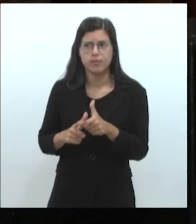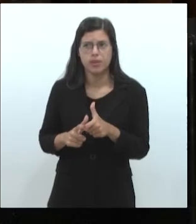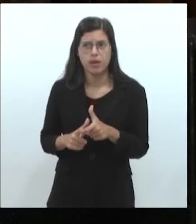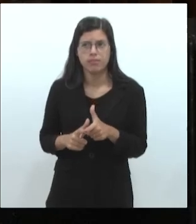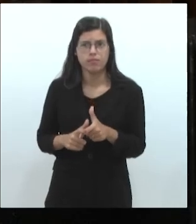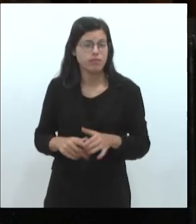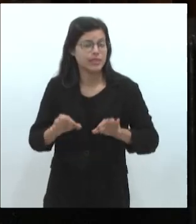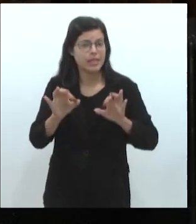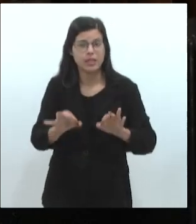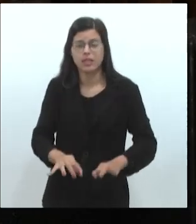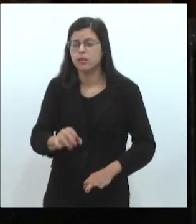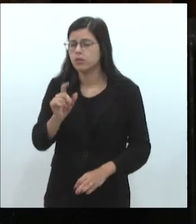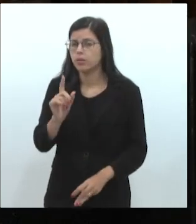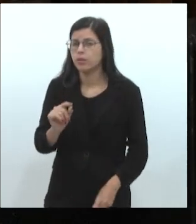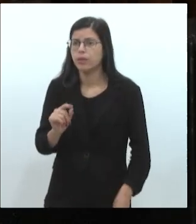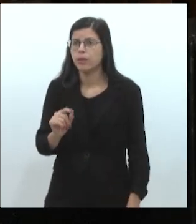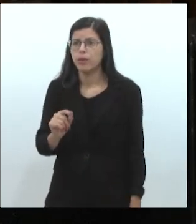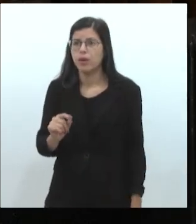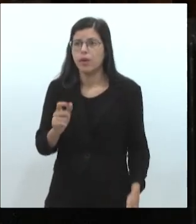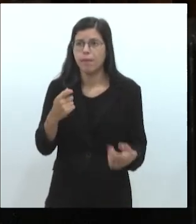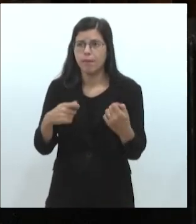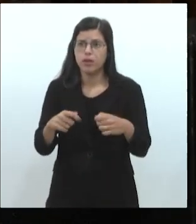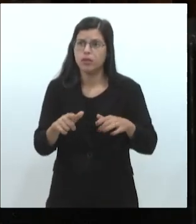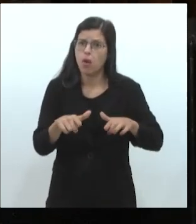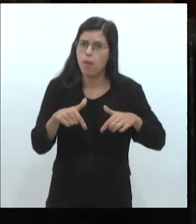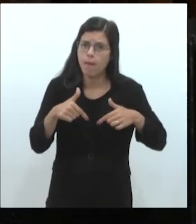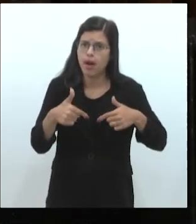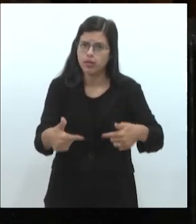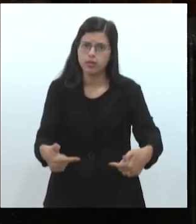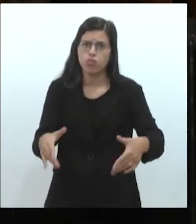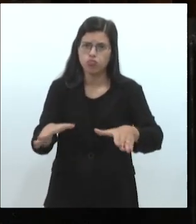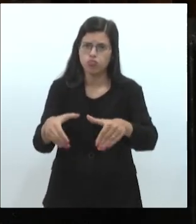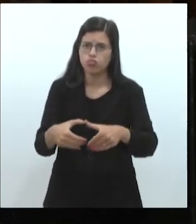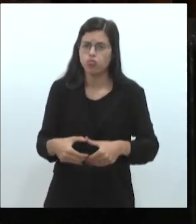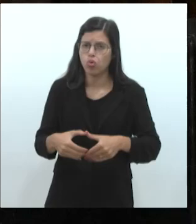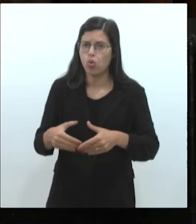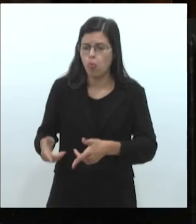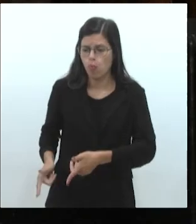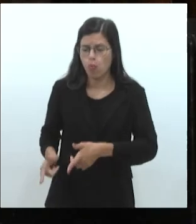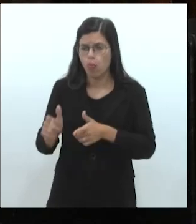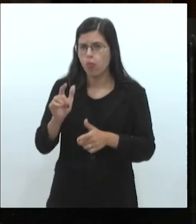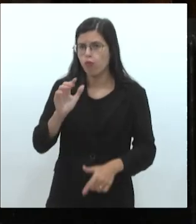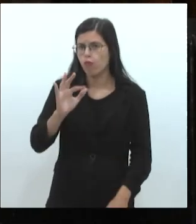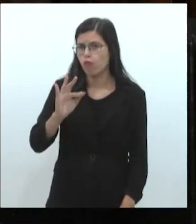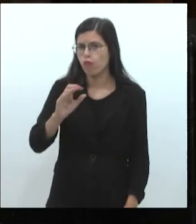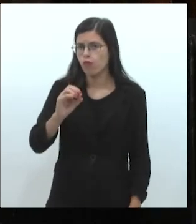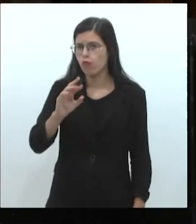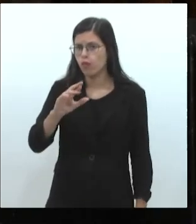dúvidas de que uma intervenção das Forças Armadas é necessária.